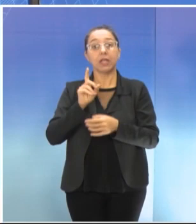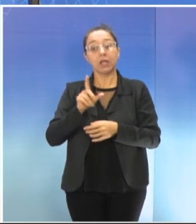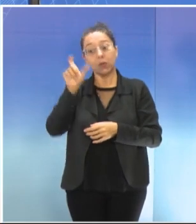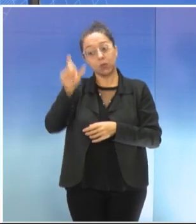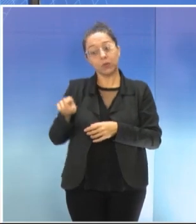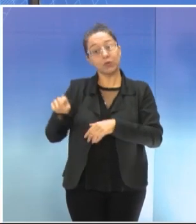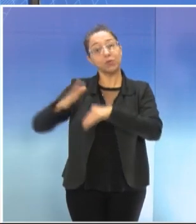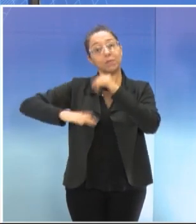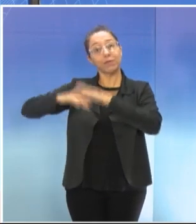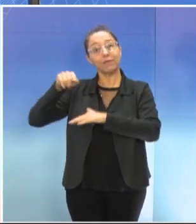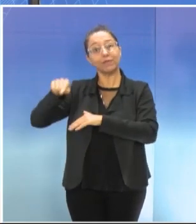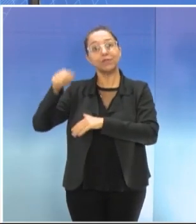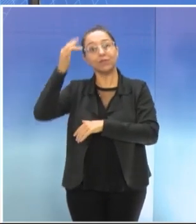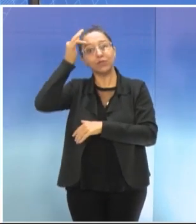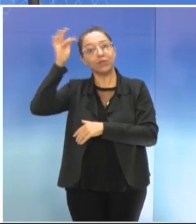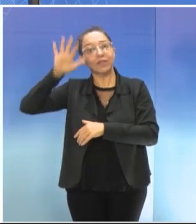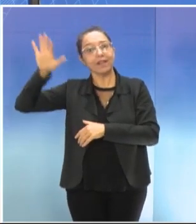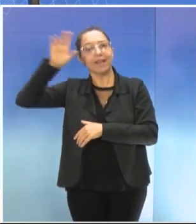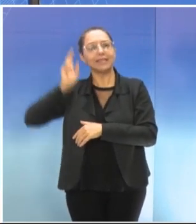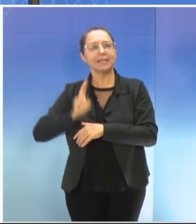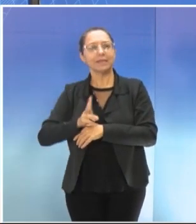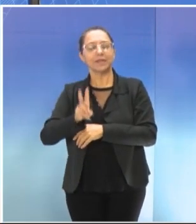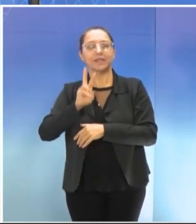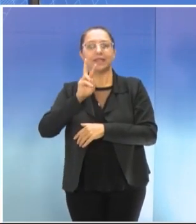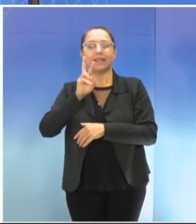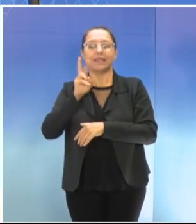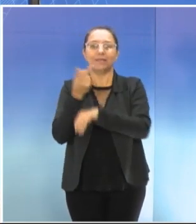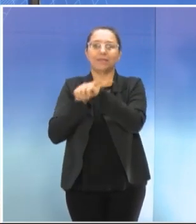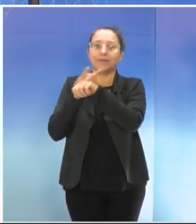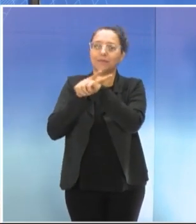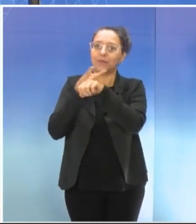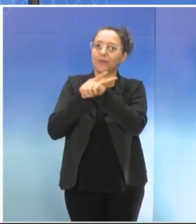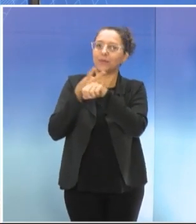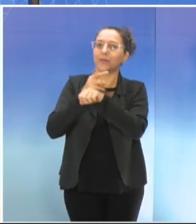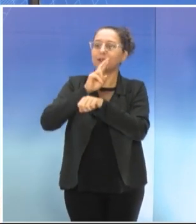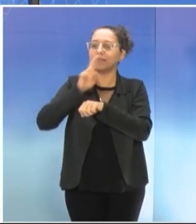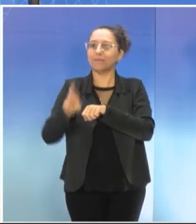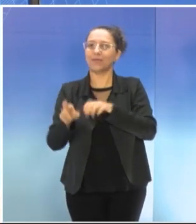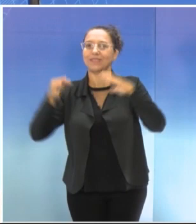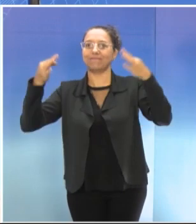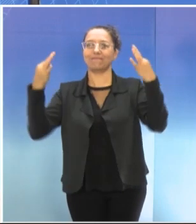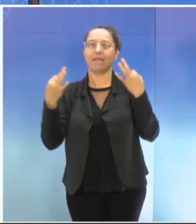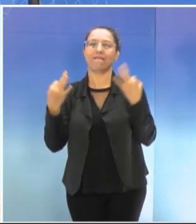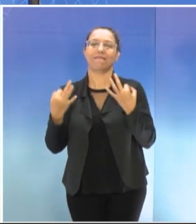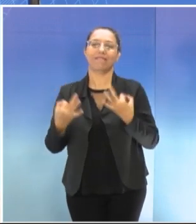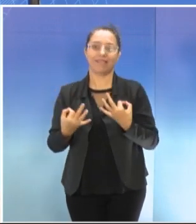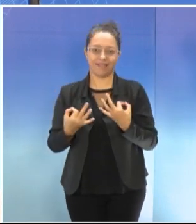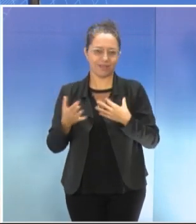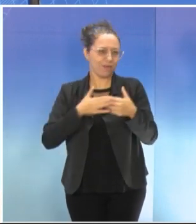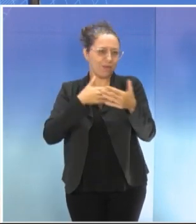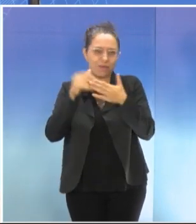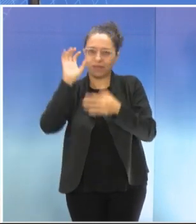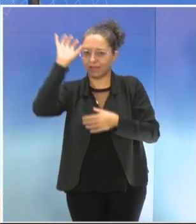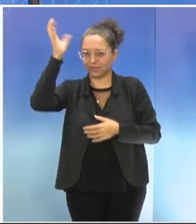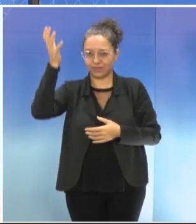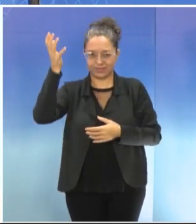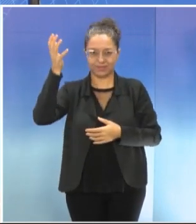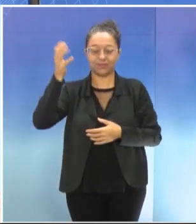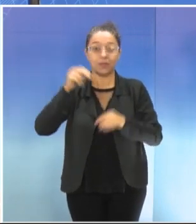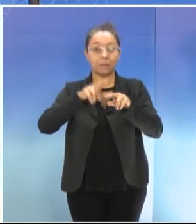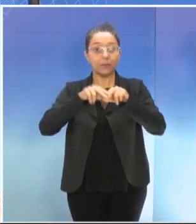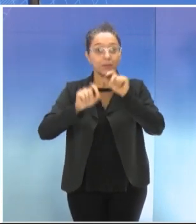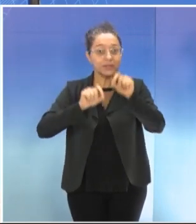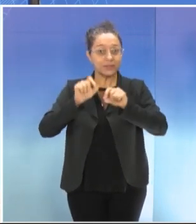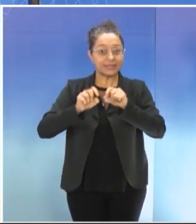uma resposta lógica ou uma resposta racional para qualquer acontecimento ou